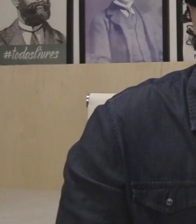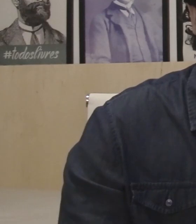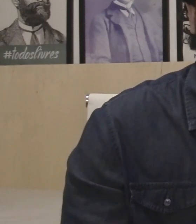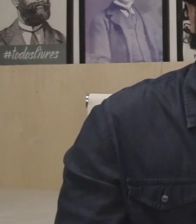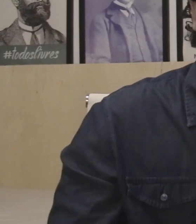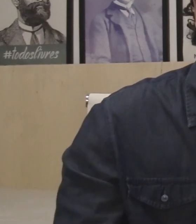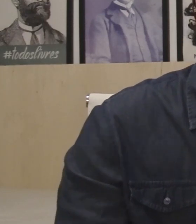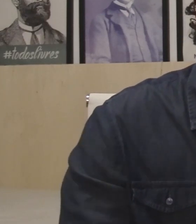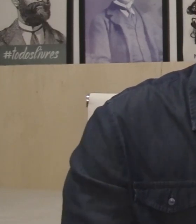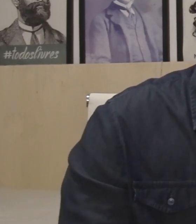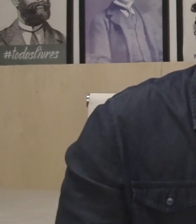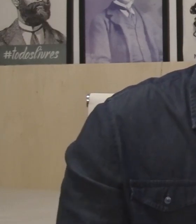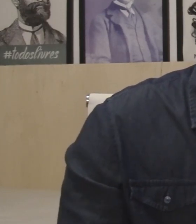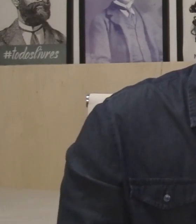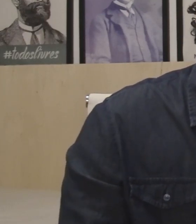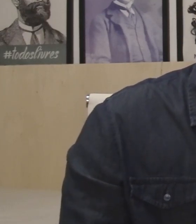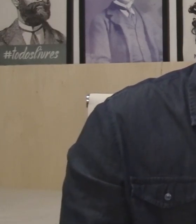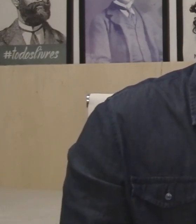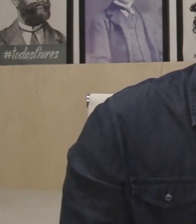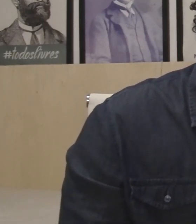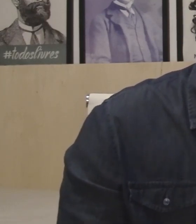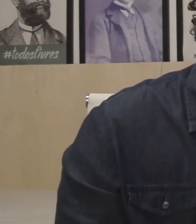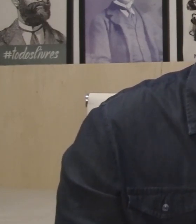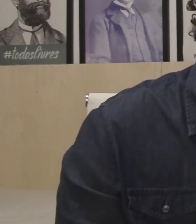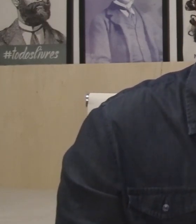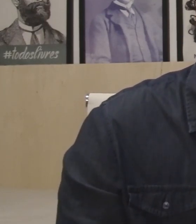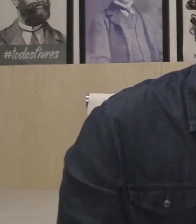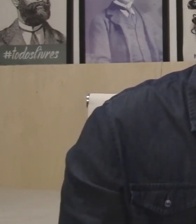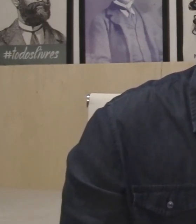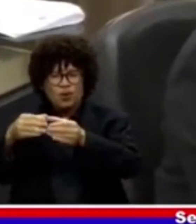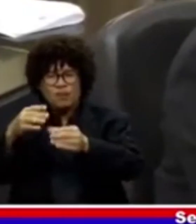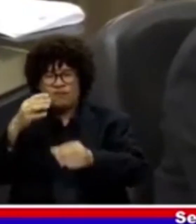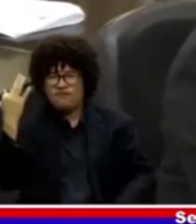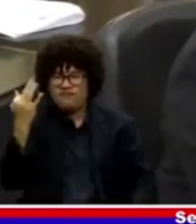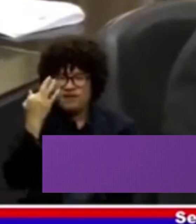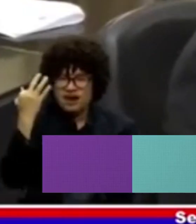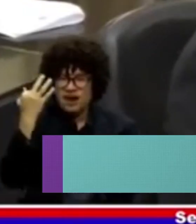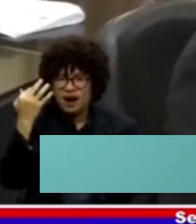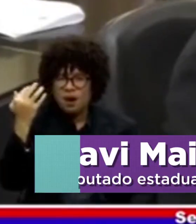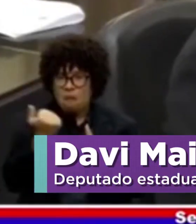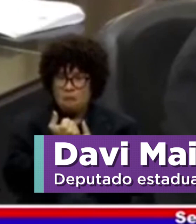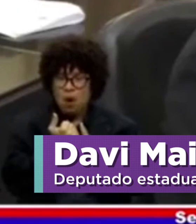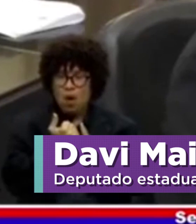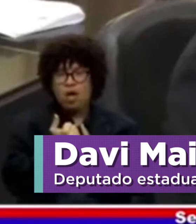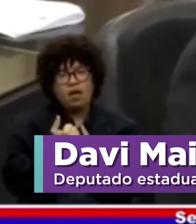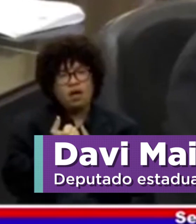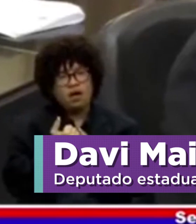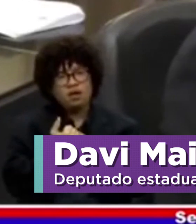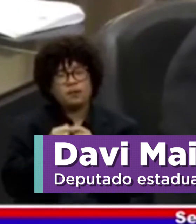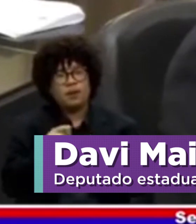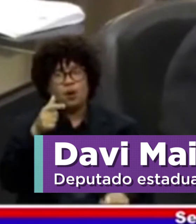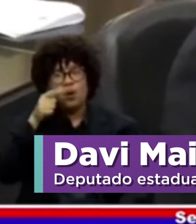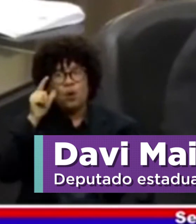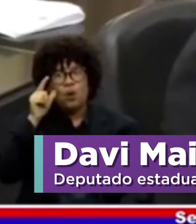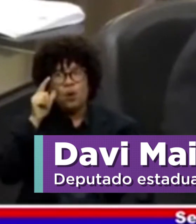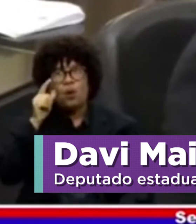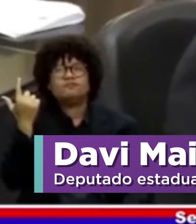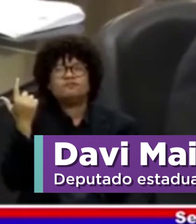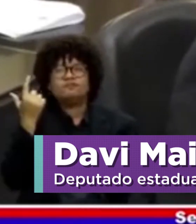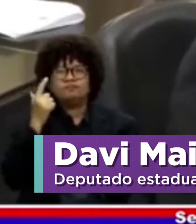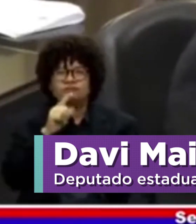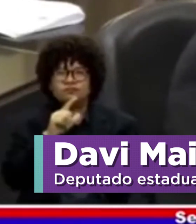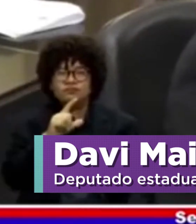estadual por alagoas diz funciona a tribuna da assembleia sobre a importância da pauta e ontem finalmente em